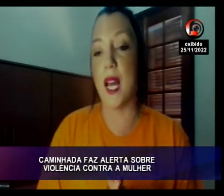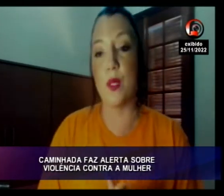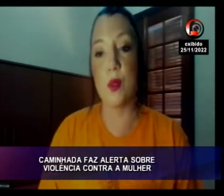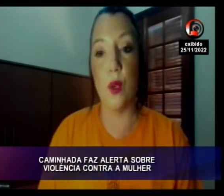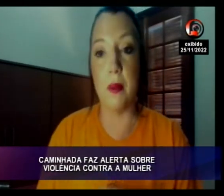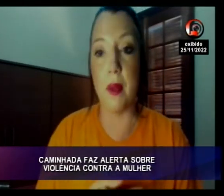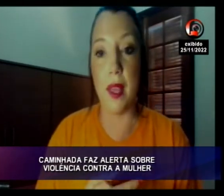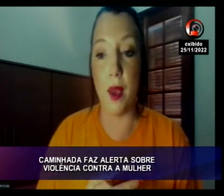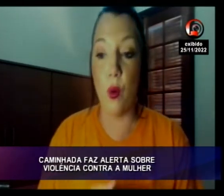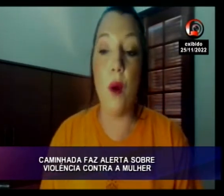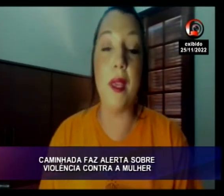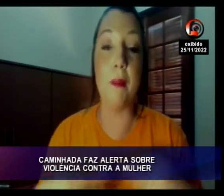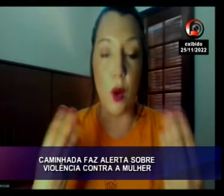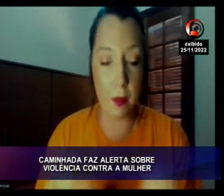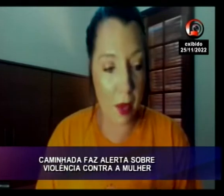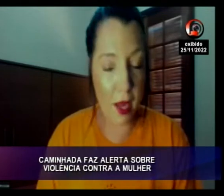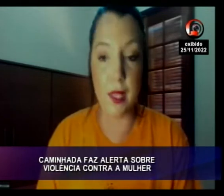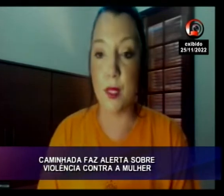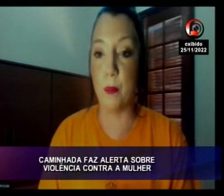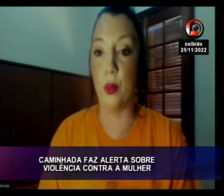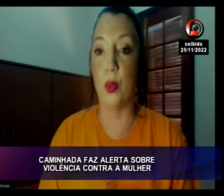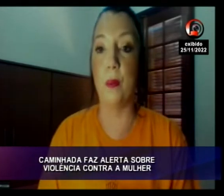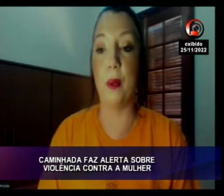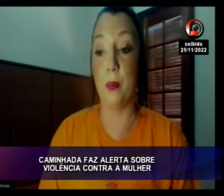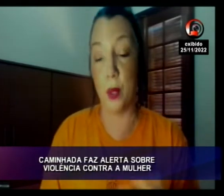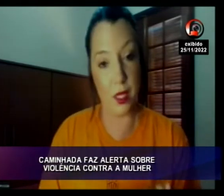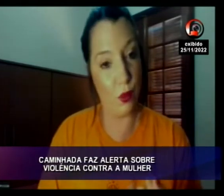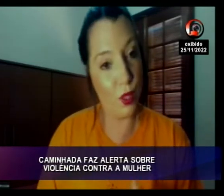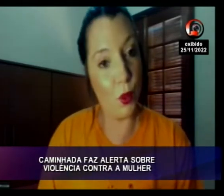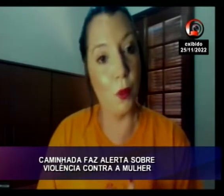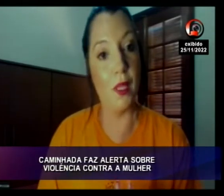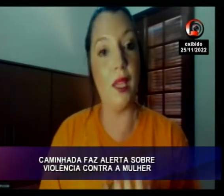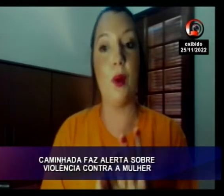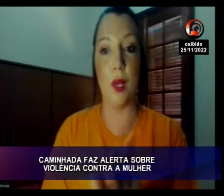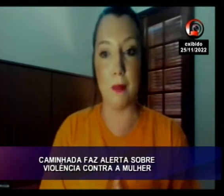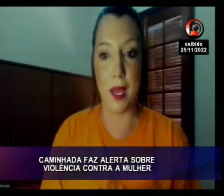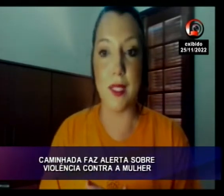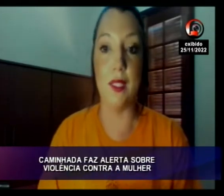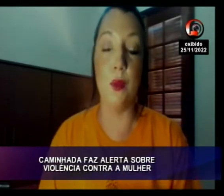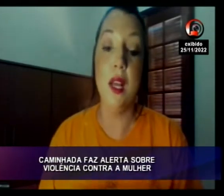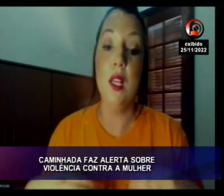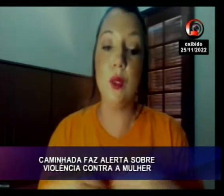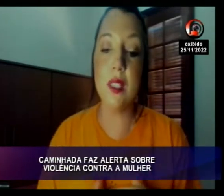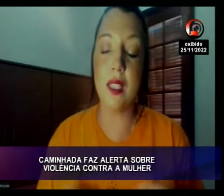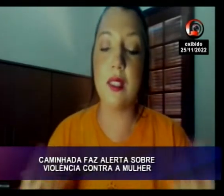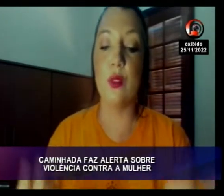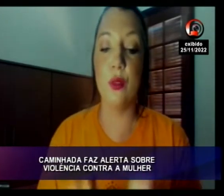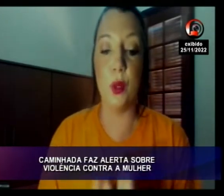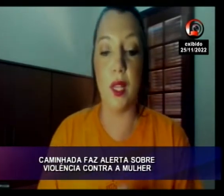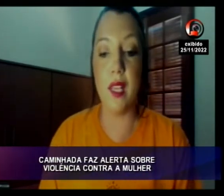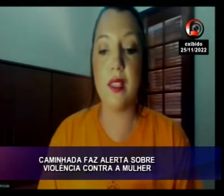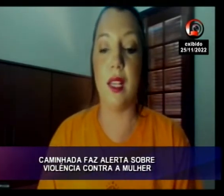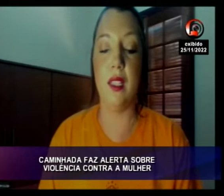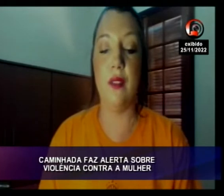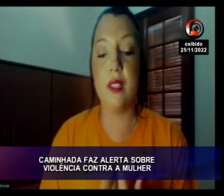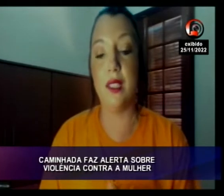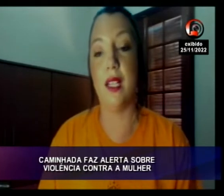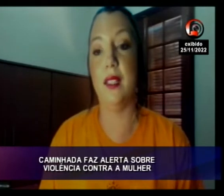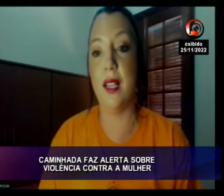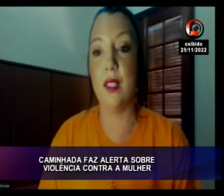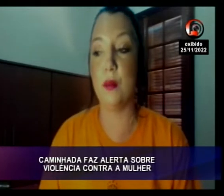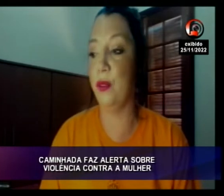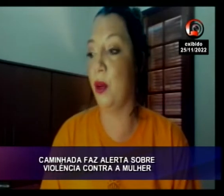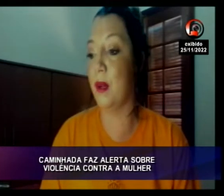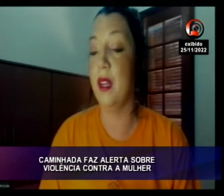e os dados? O homem morre mais por questão de ciúme? Quem morre mais? Então, toda essa questão de violência, ela deve